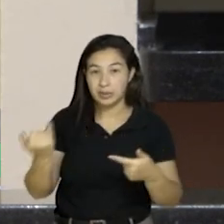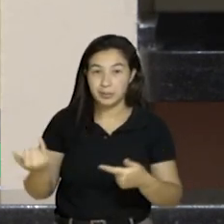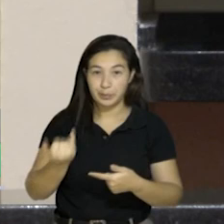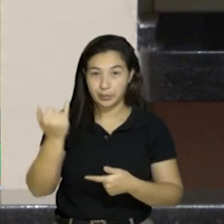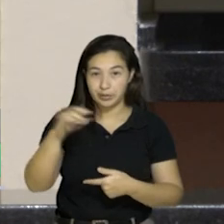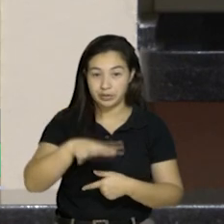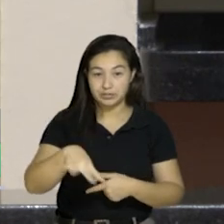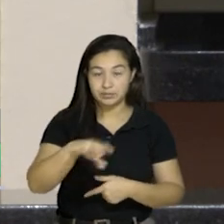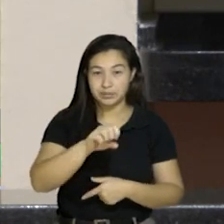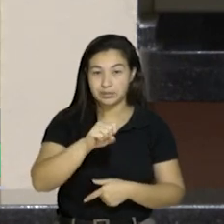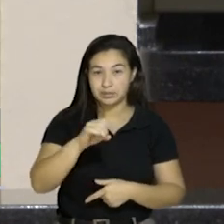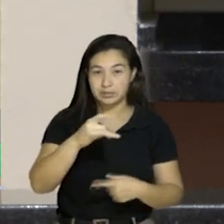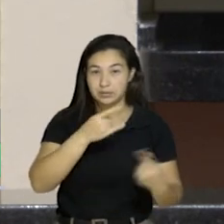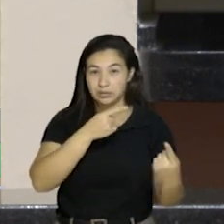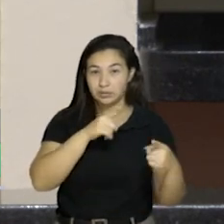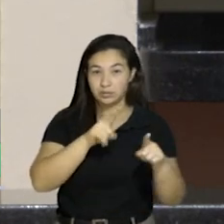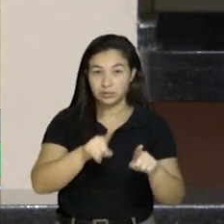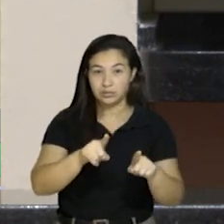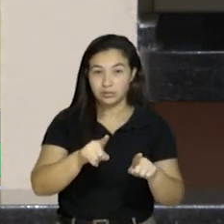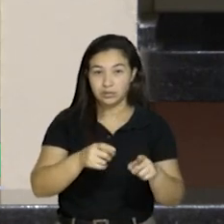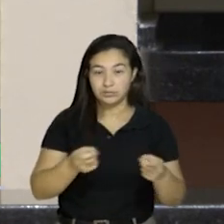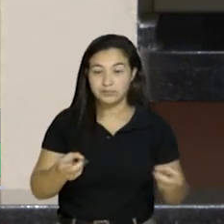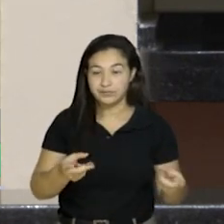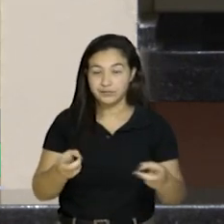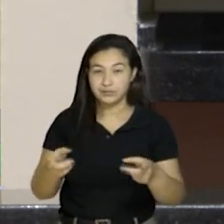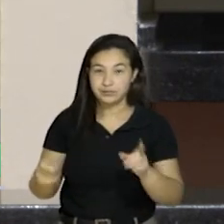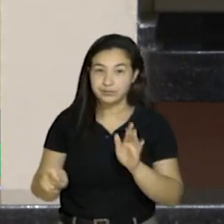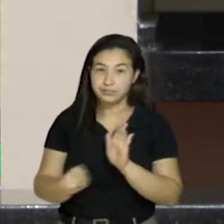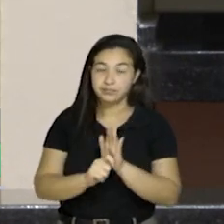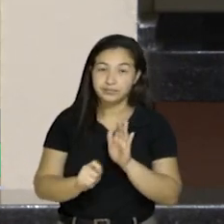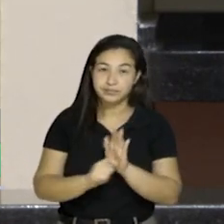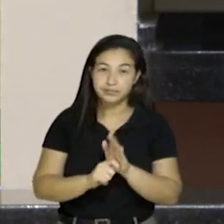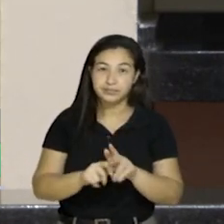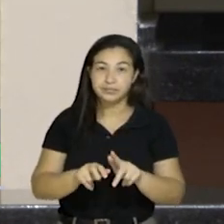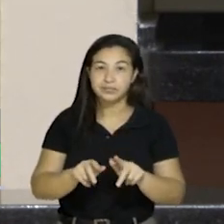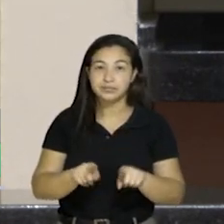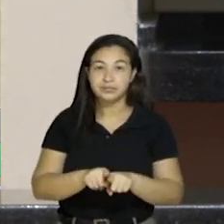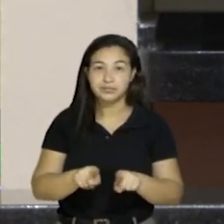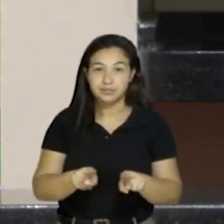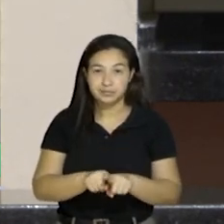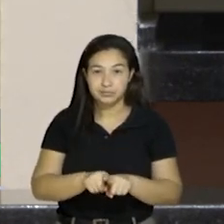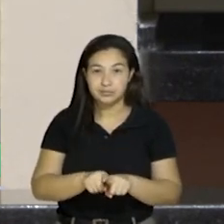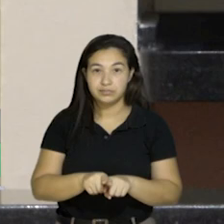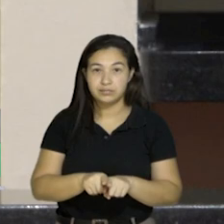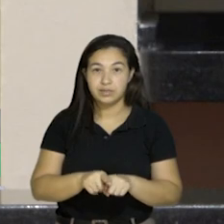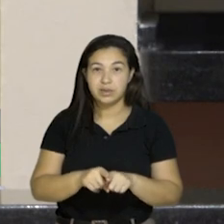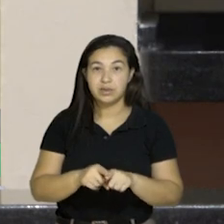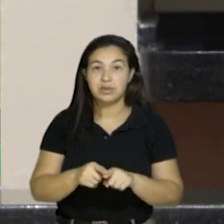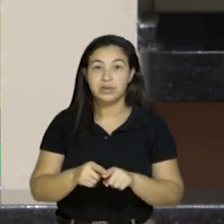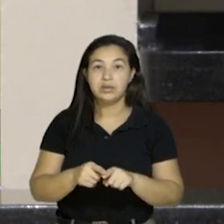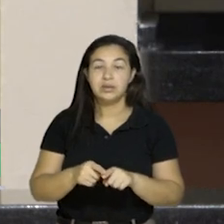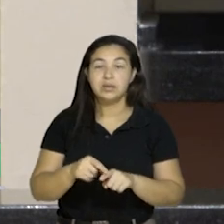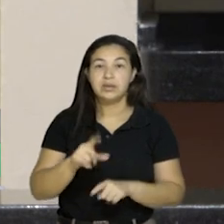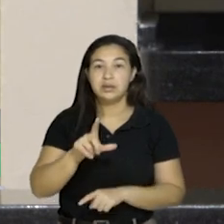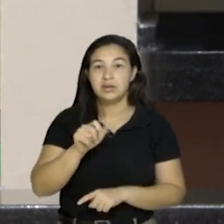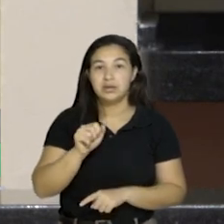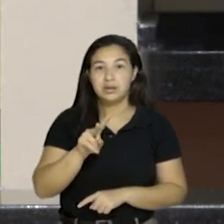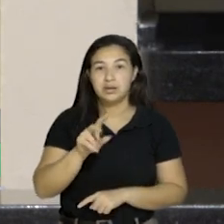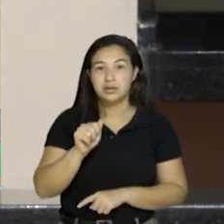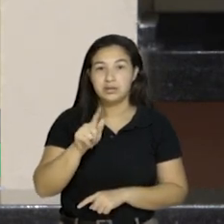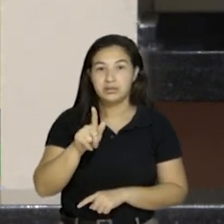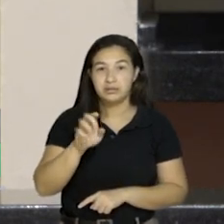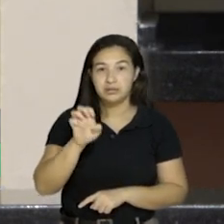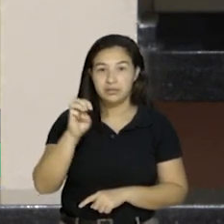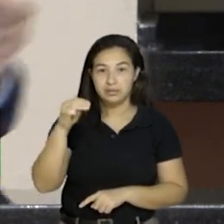no combate ao tráfico de drogas e combate a lavagem de dinheiro no Estado de Santa Catarina